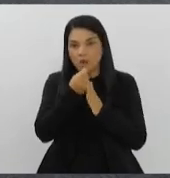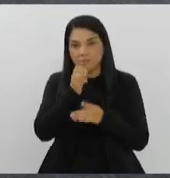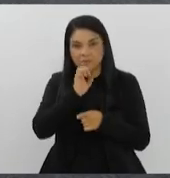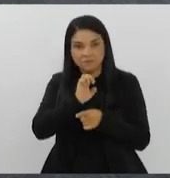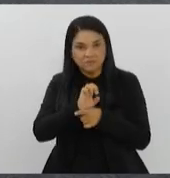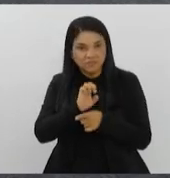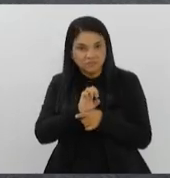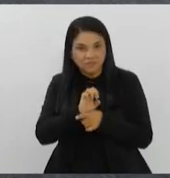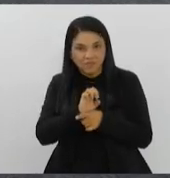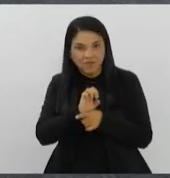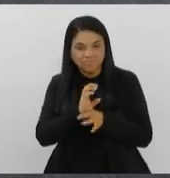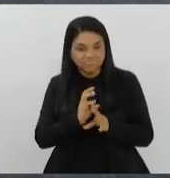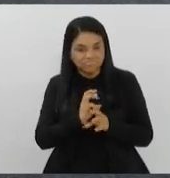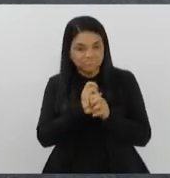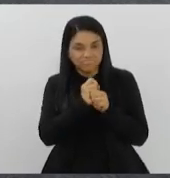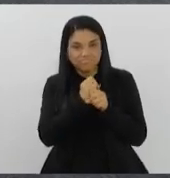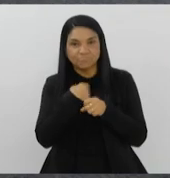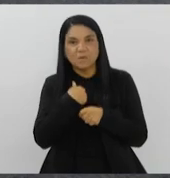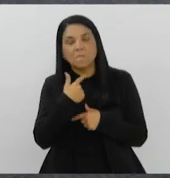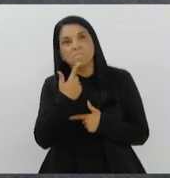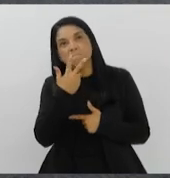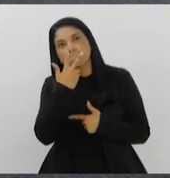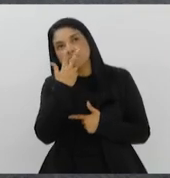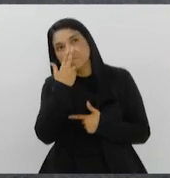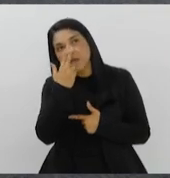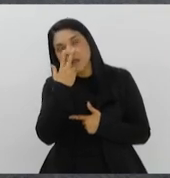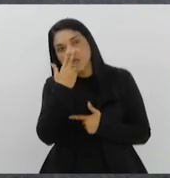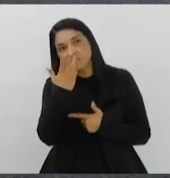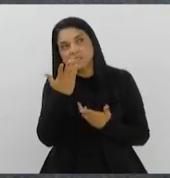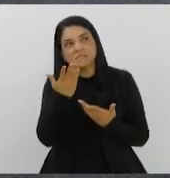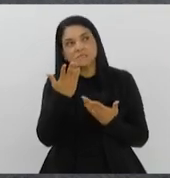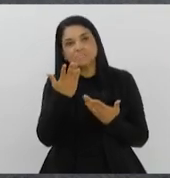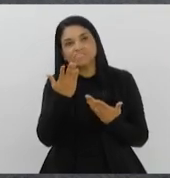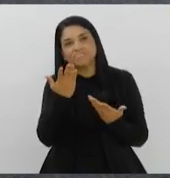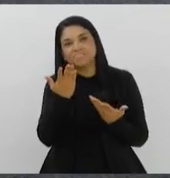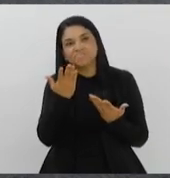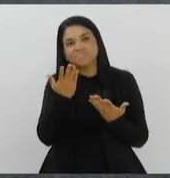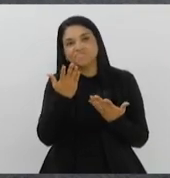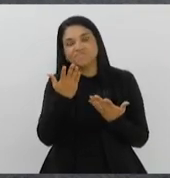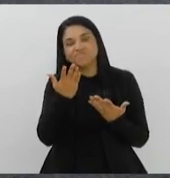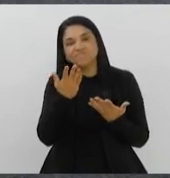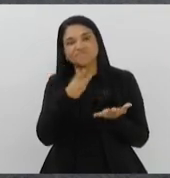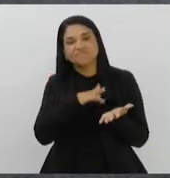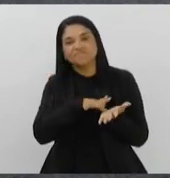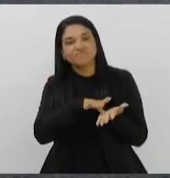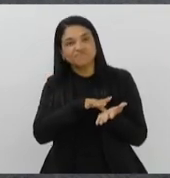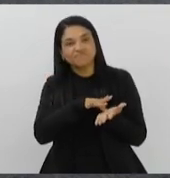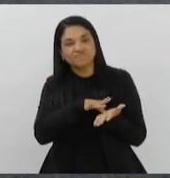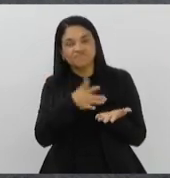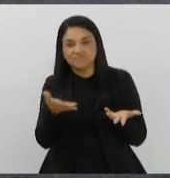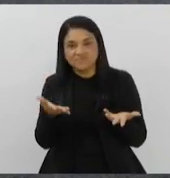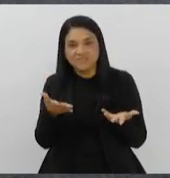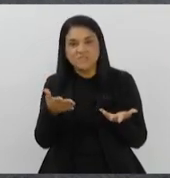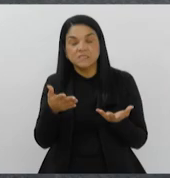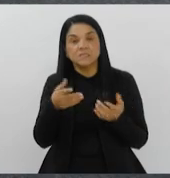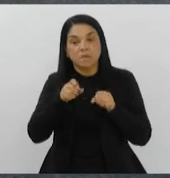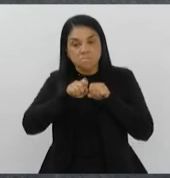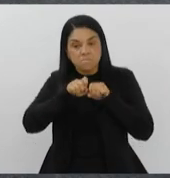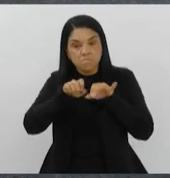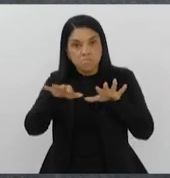se fosse uma peça de ficção científica. Então, está crescendo nos